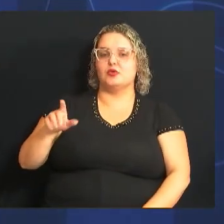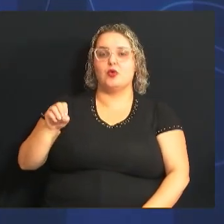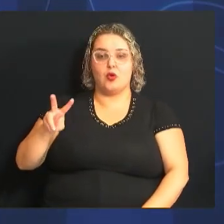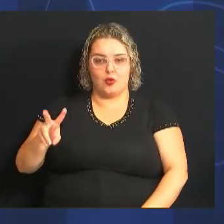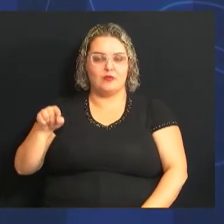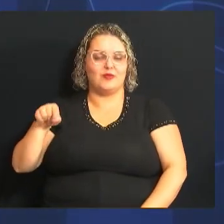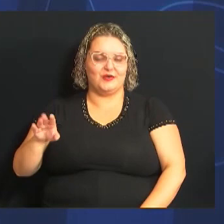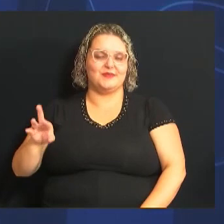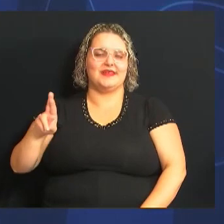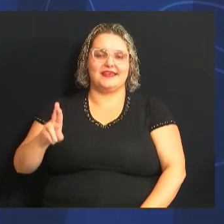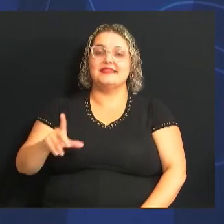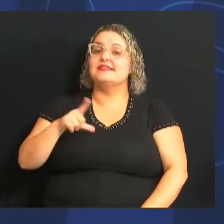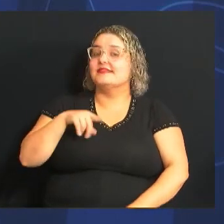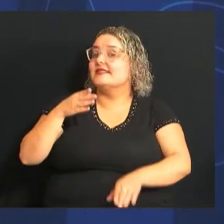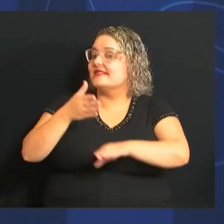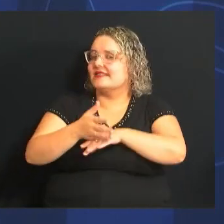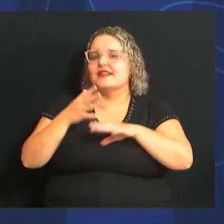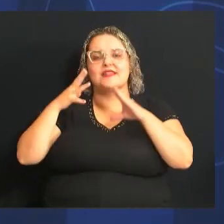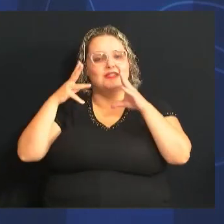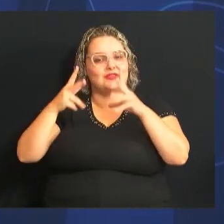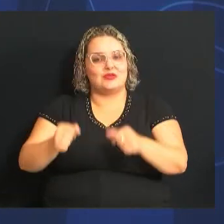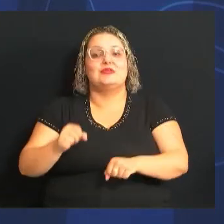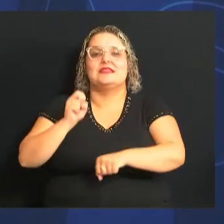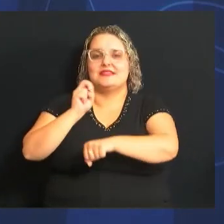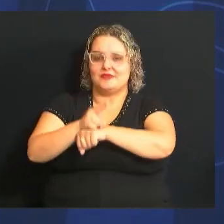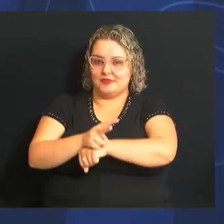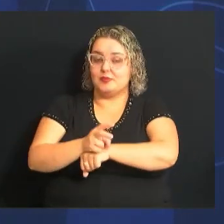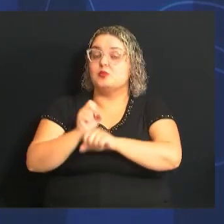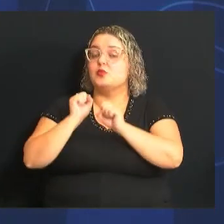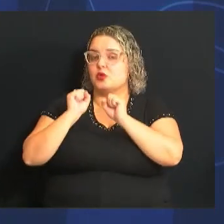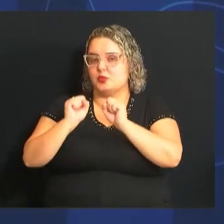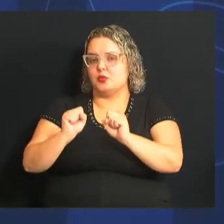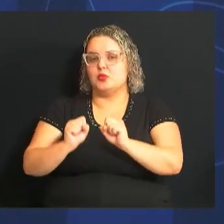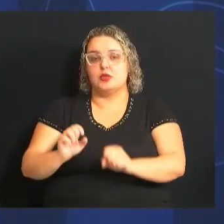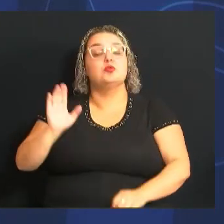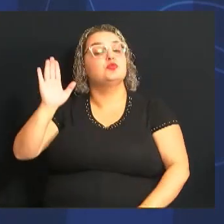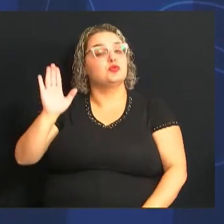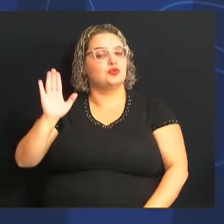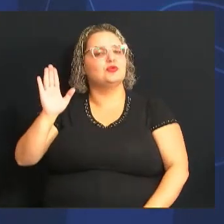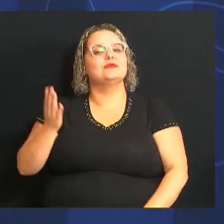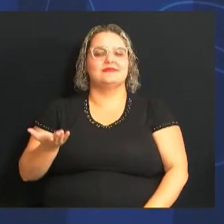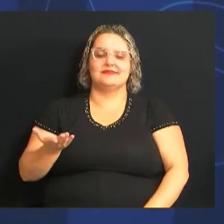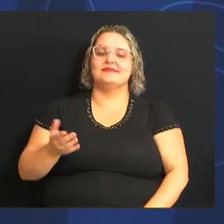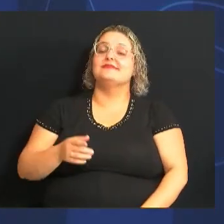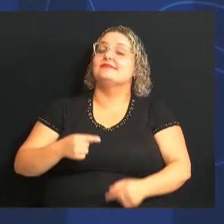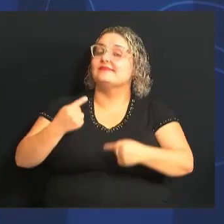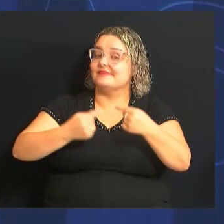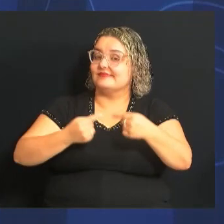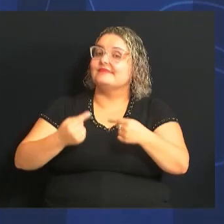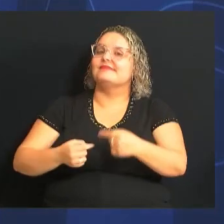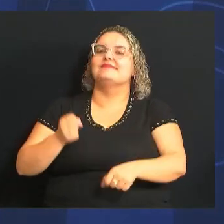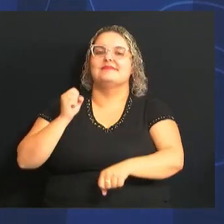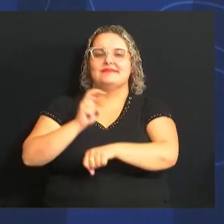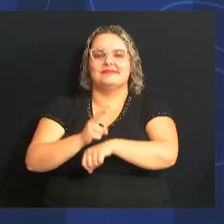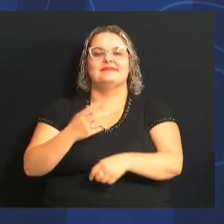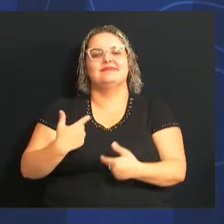cepat.campinas.sp.gov.br, você tem acesso a todas essas vagas para você poder se candidatar e concorrer a uma delas. Hora das notícias